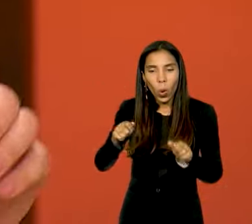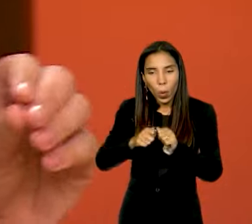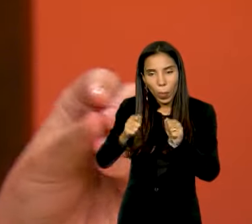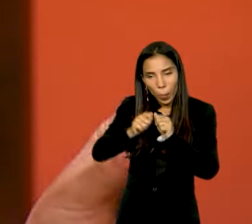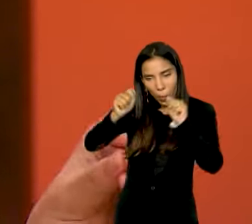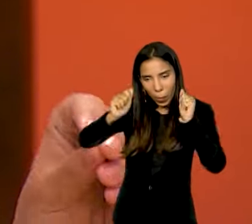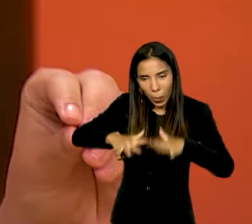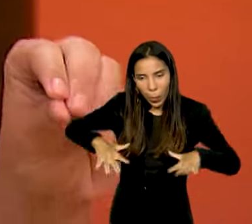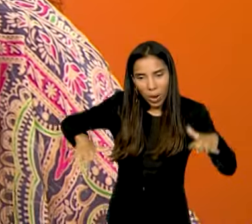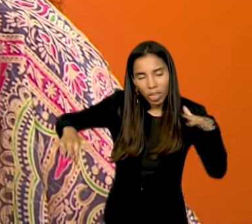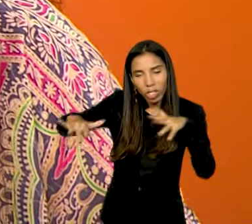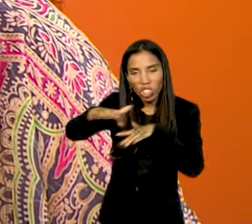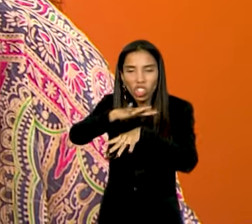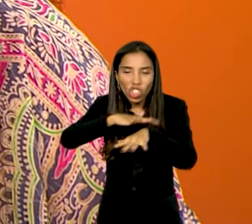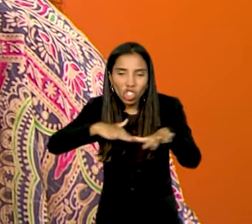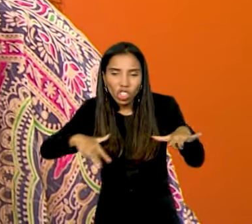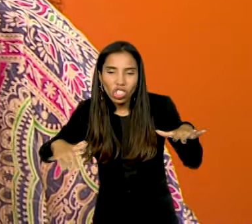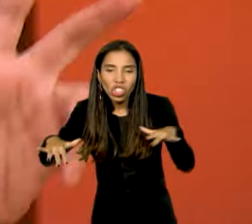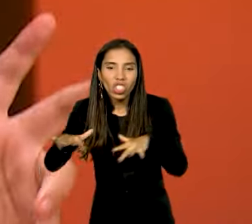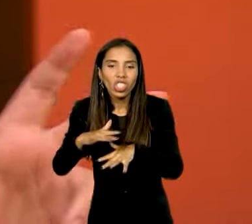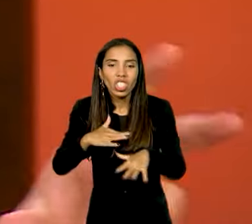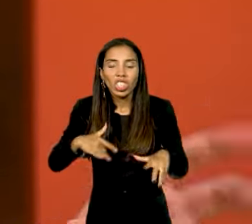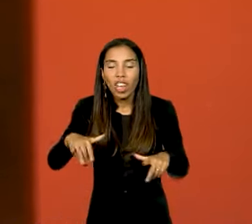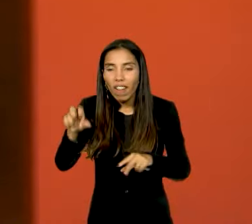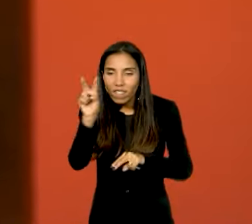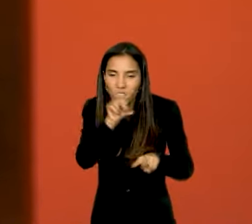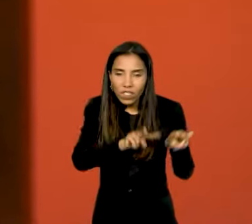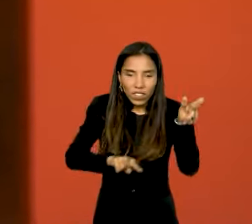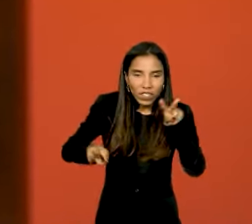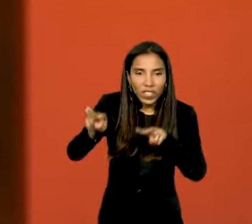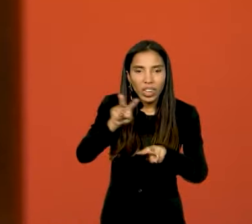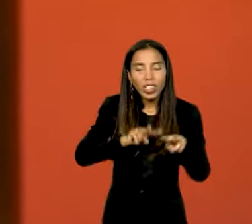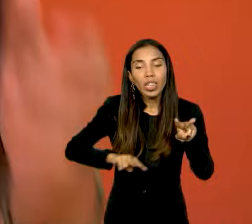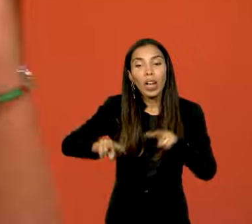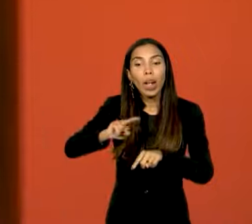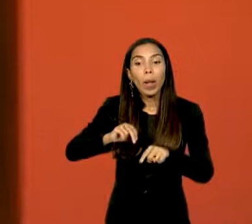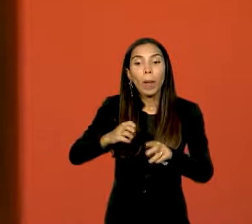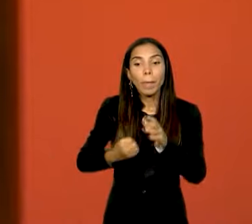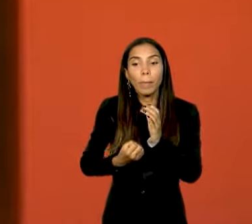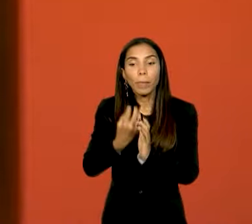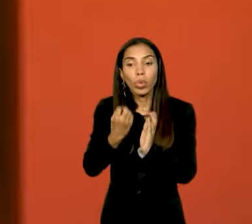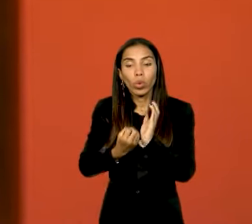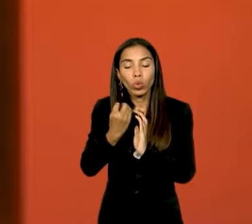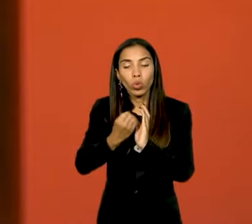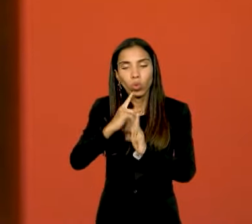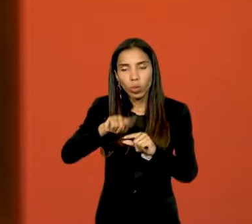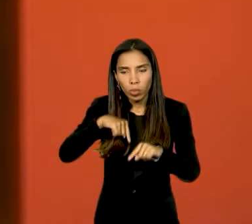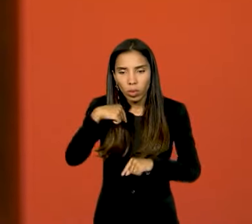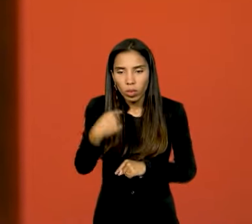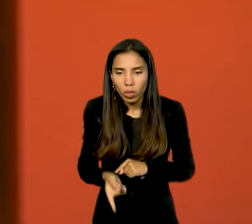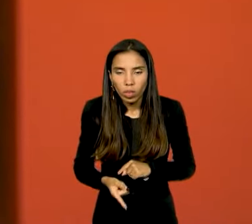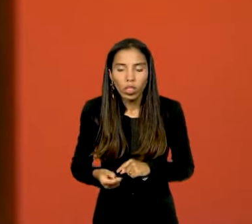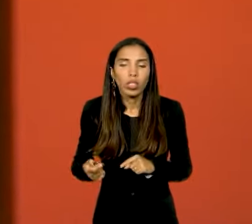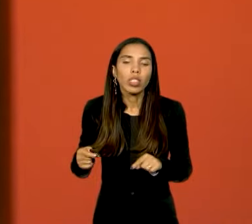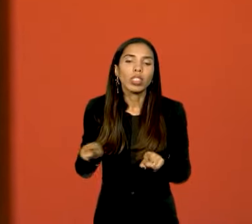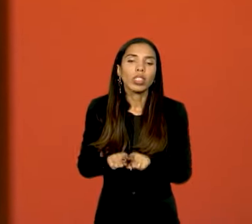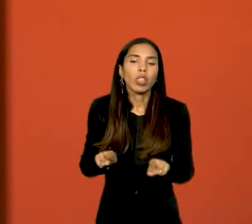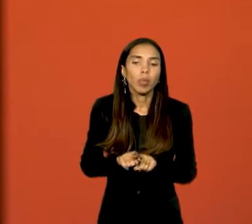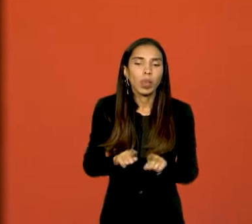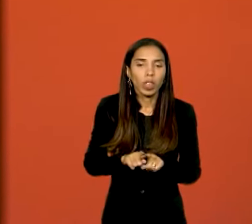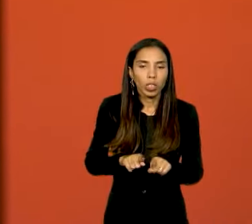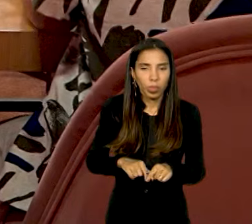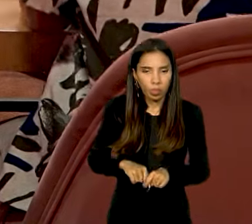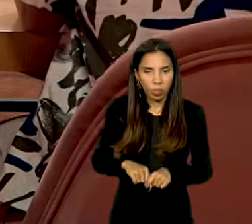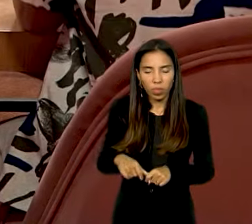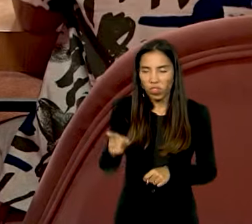claro. Uma coisa meio, os efeitos visuais que são de pós-produção misturados com muito efeito prático também, que rolava super. Não,